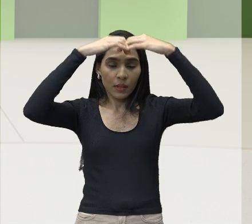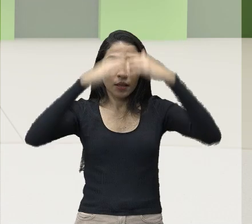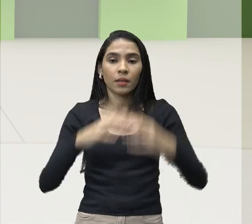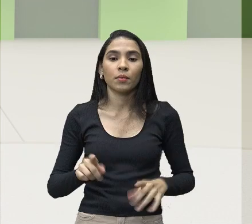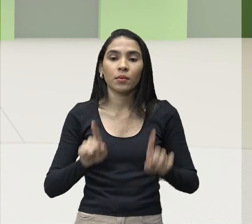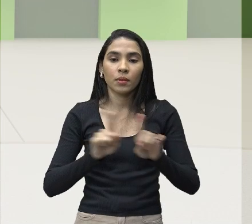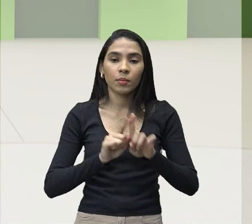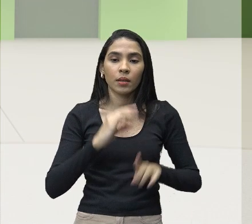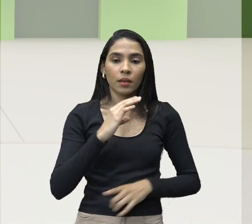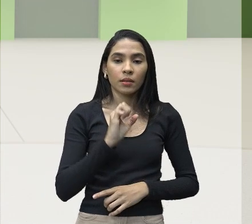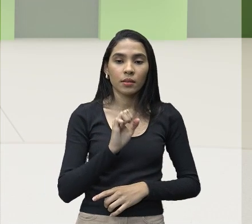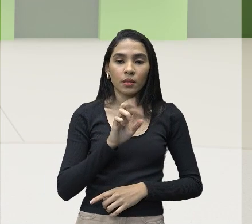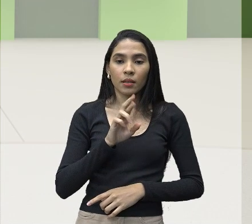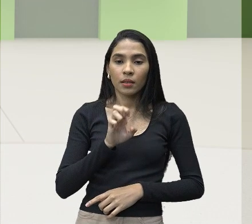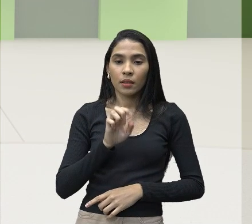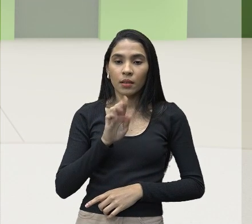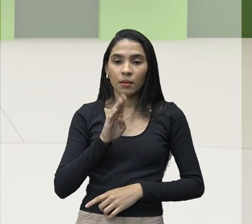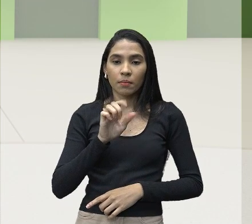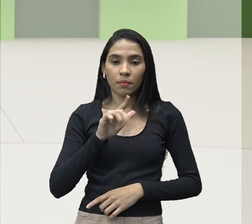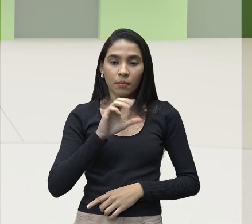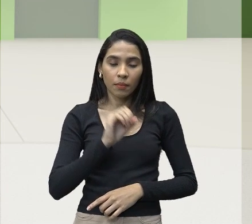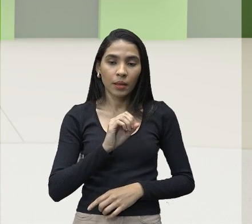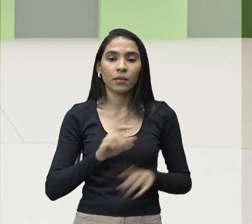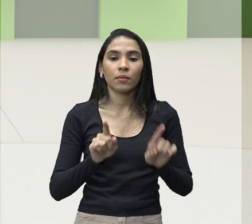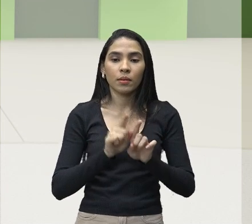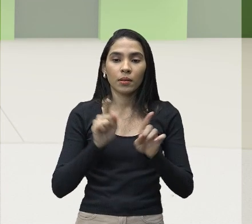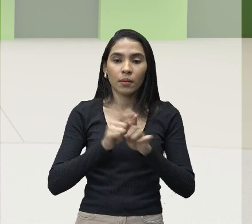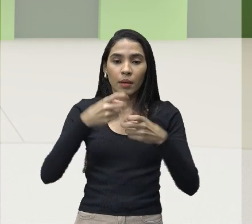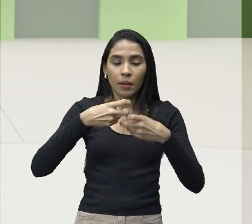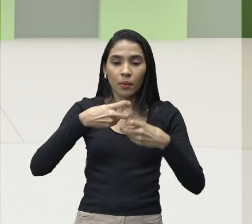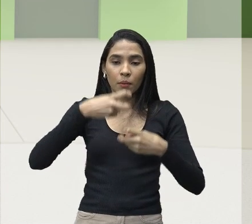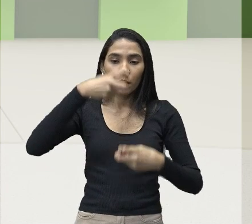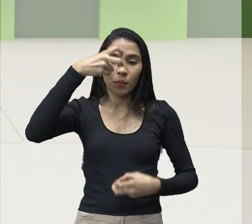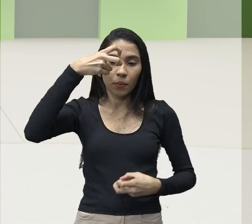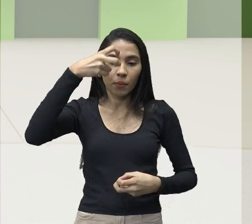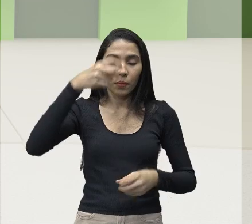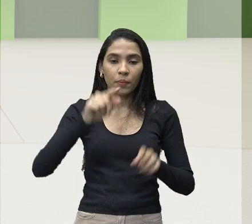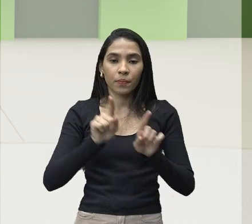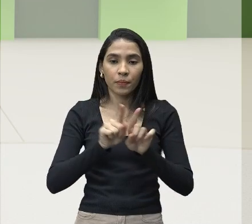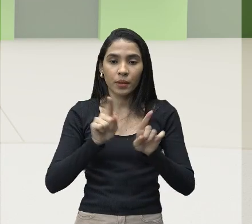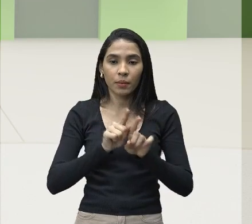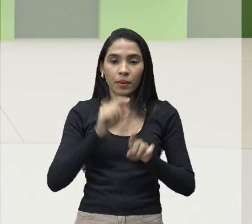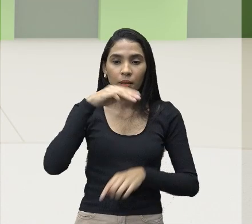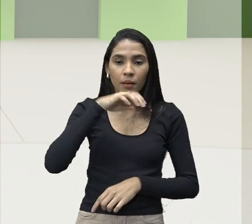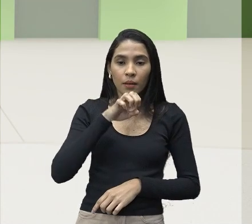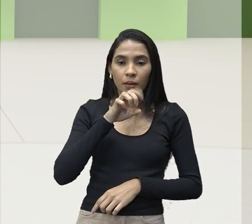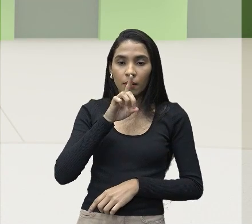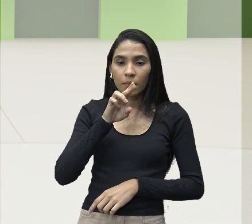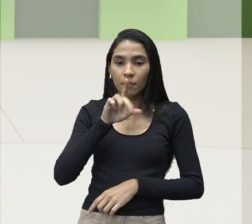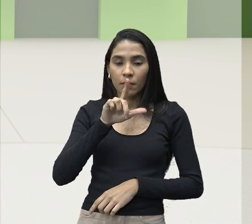o tronco cerebral e a medula espinhal. Eu quero mostrar aqui para vocês.